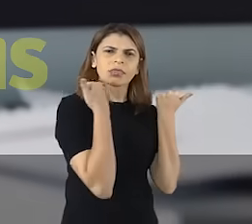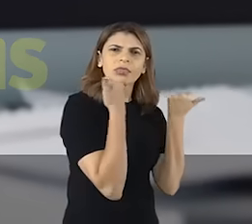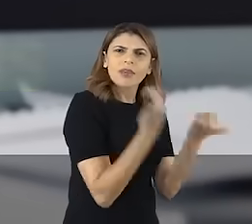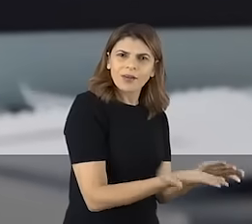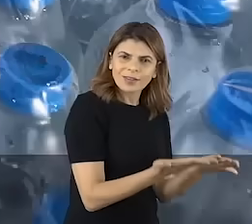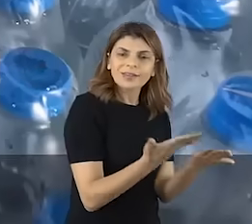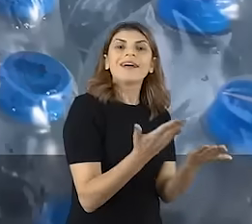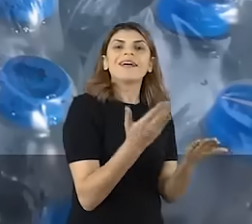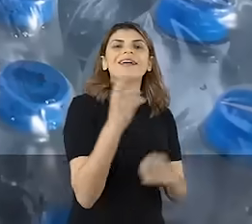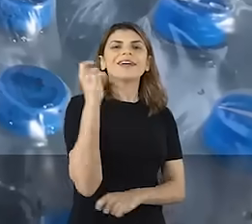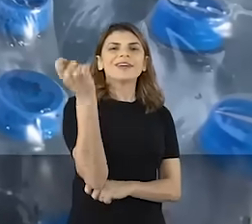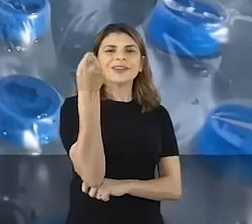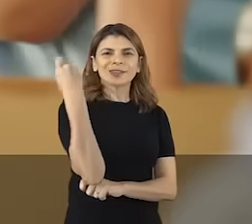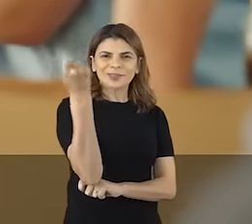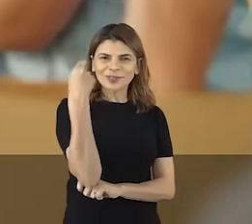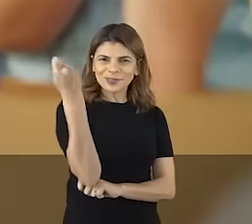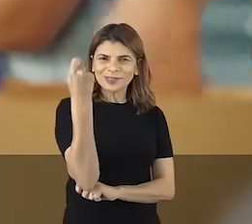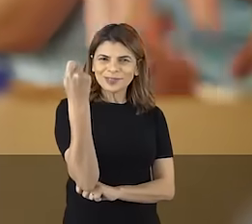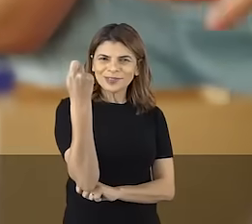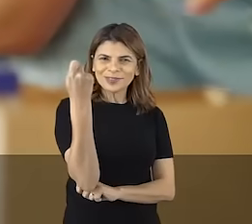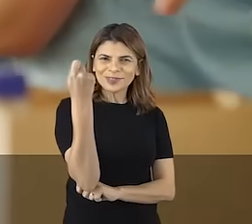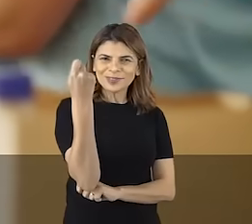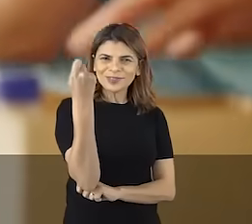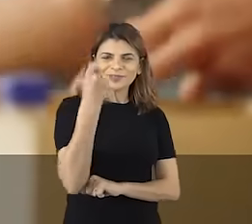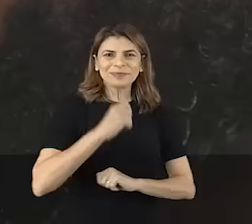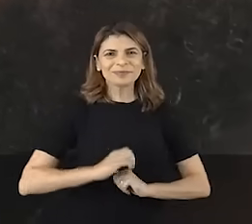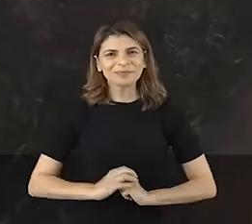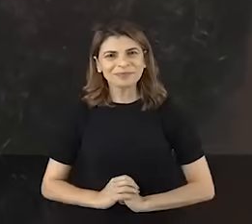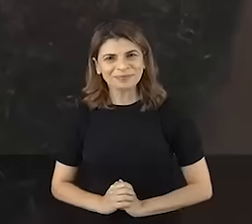nas toneladas de doações ao Rio Grande do Sul.